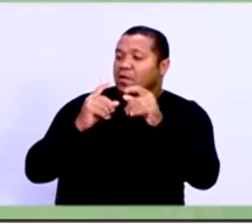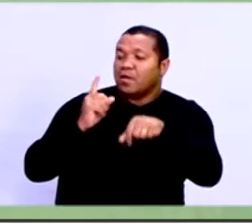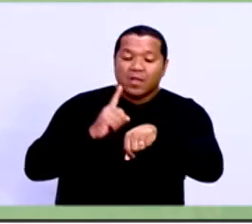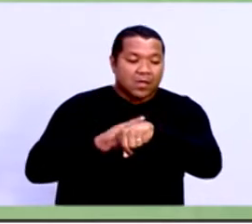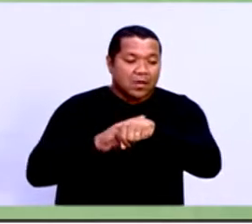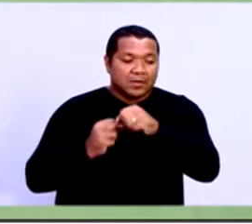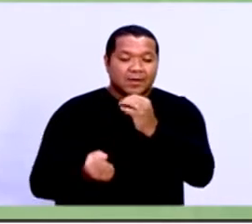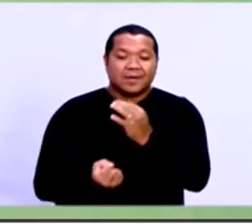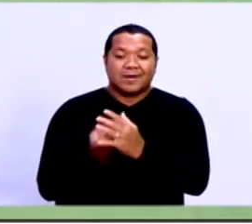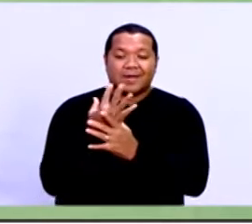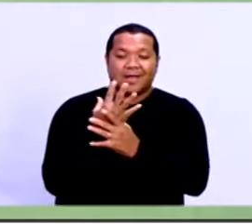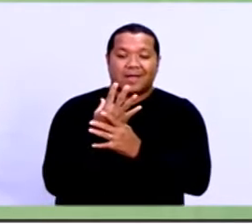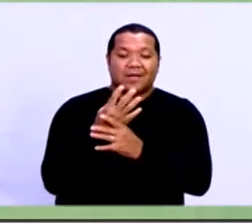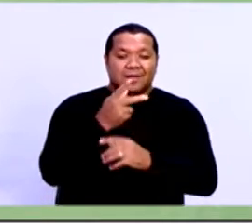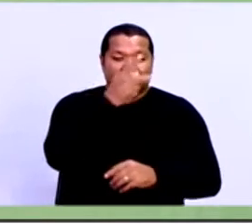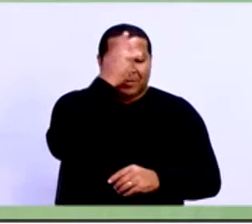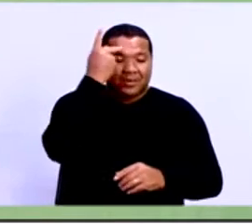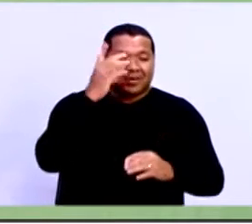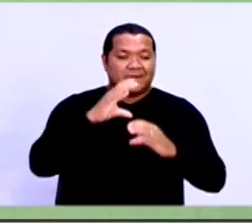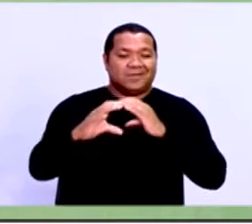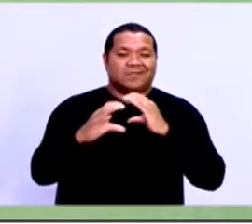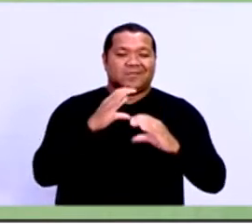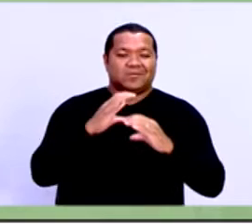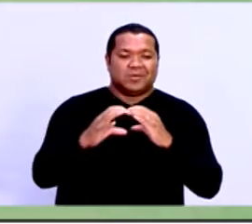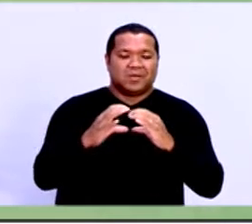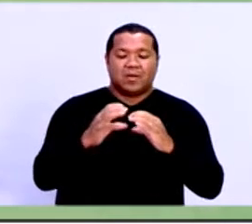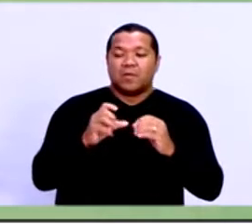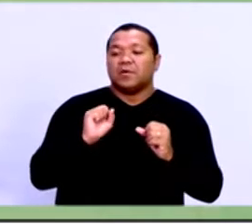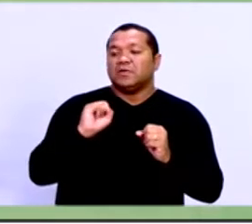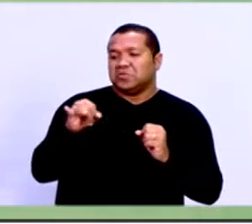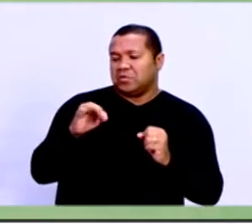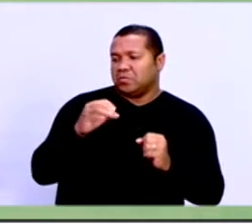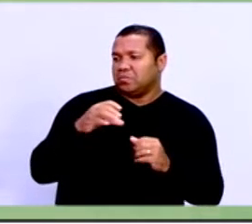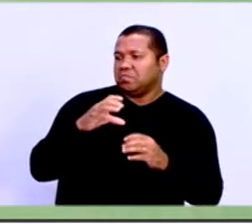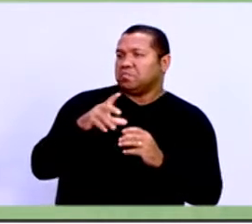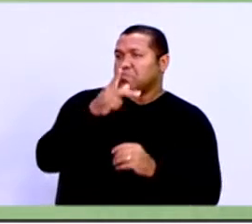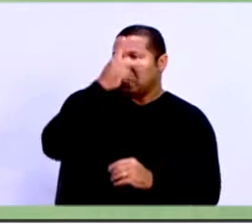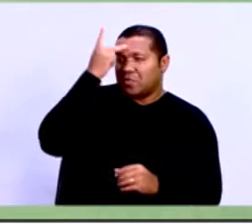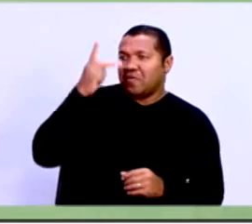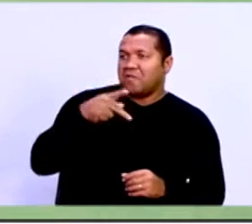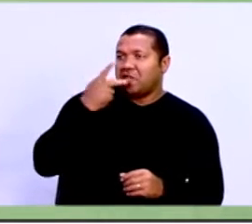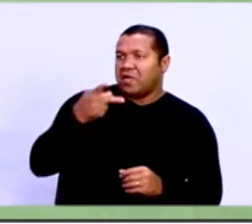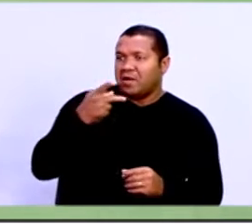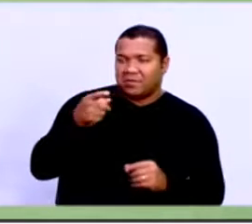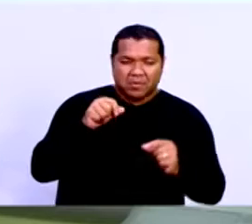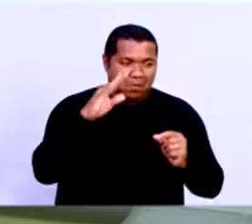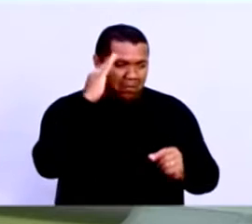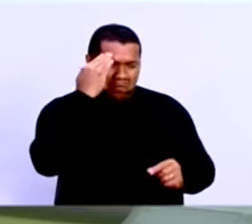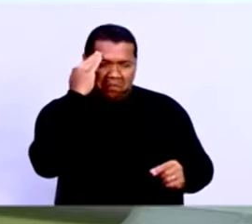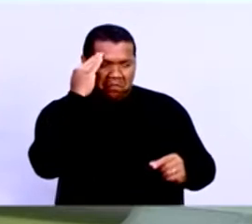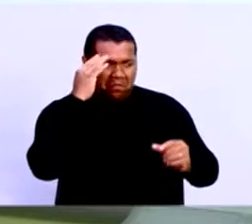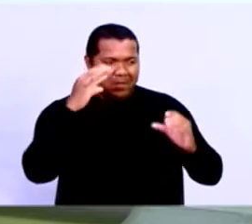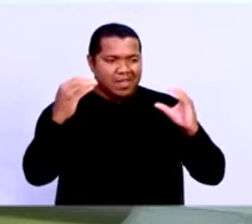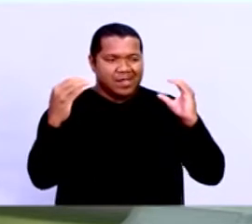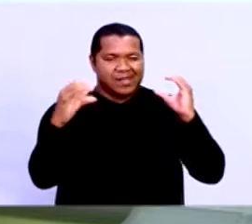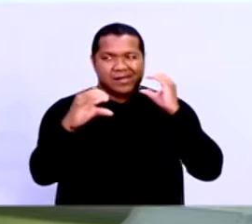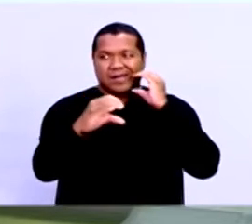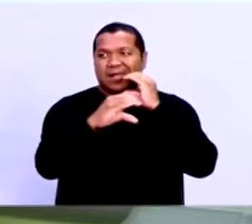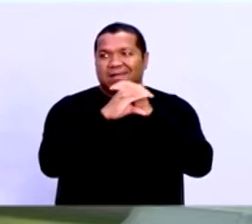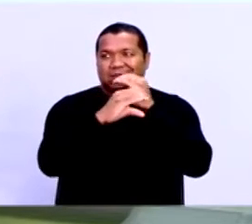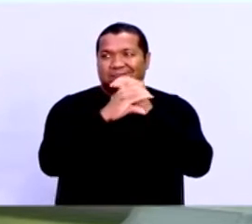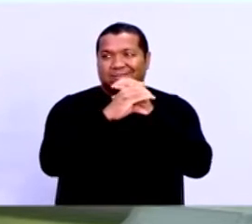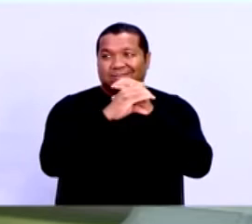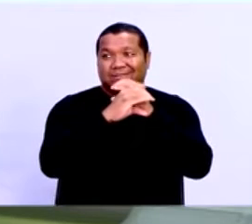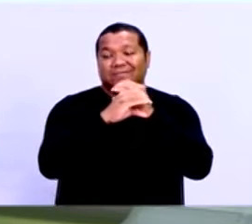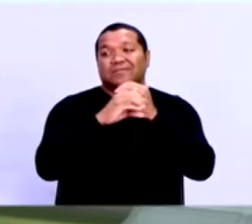o cliente na hora de se comunicar porque se o seu cliente fala uma coisa você entende outra o seu software